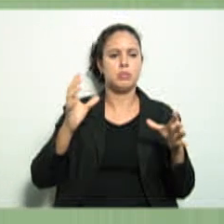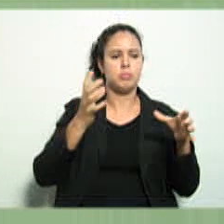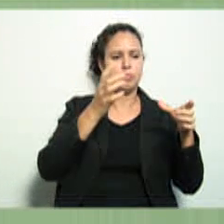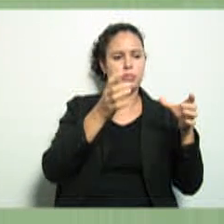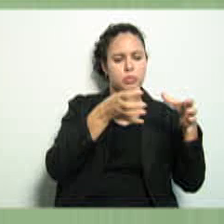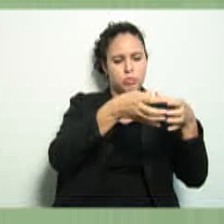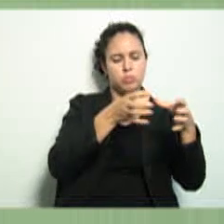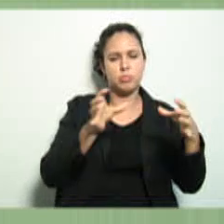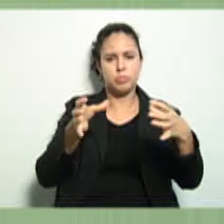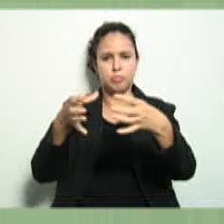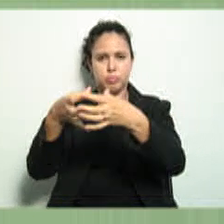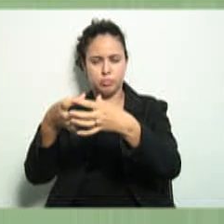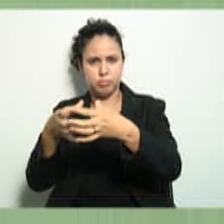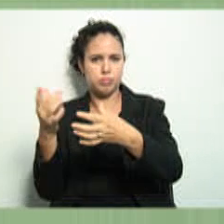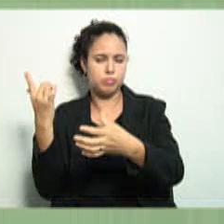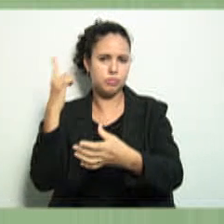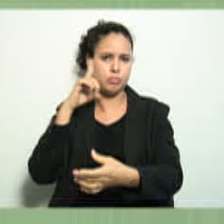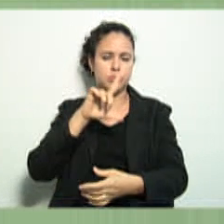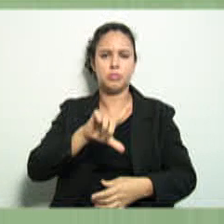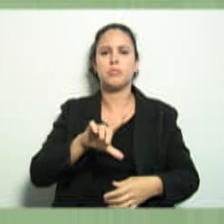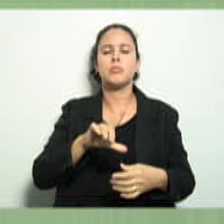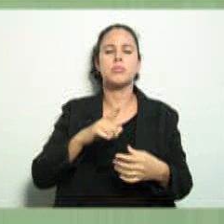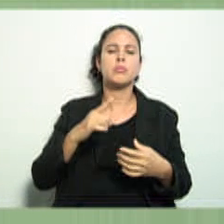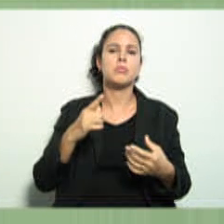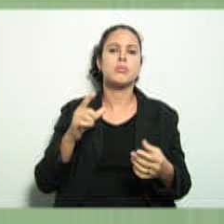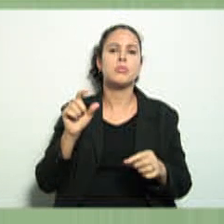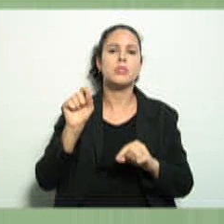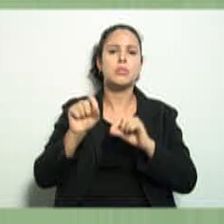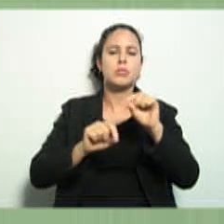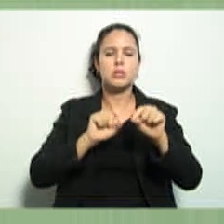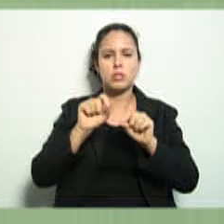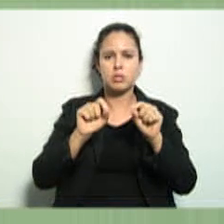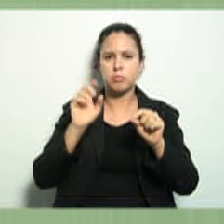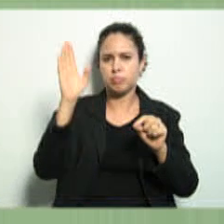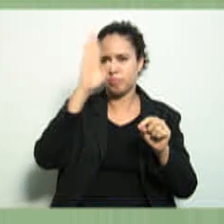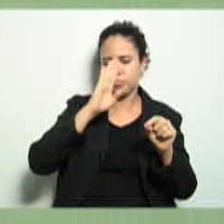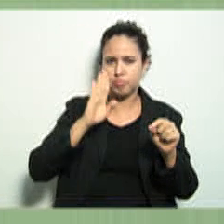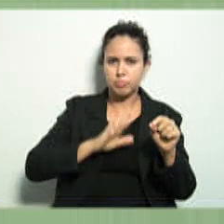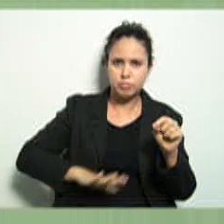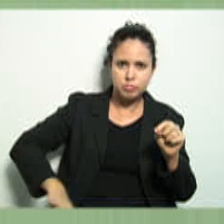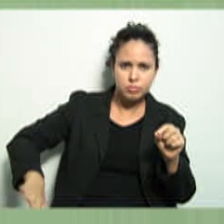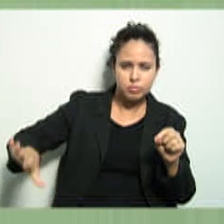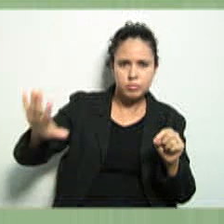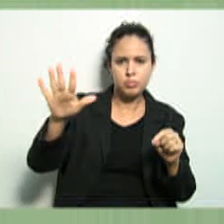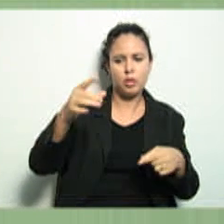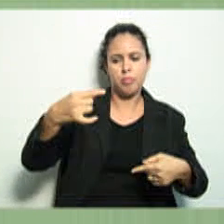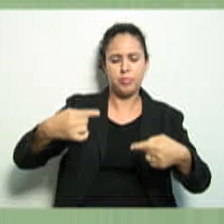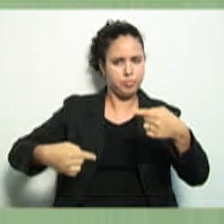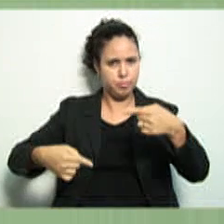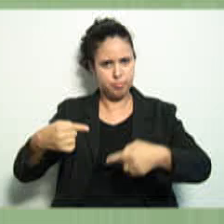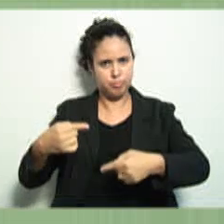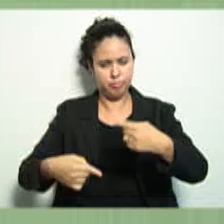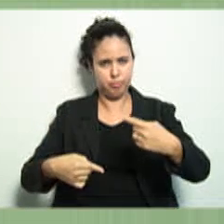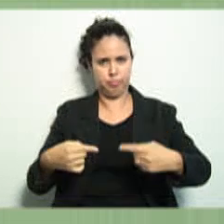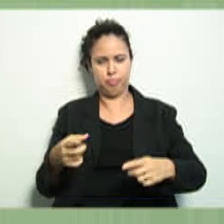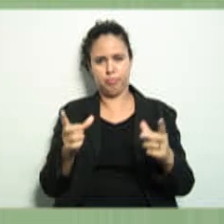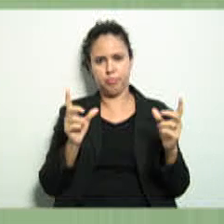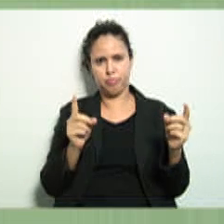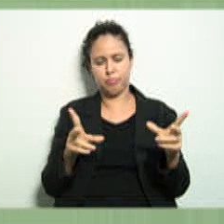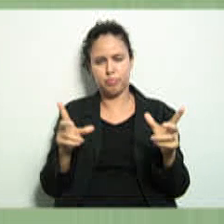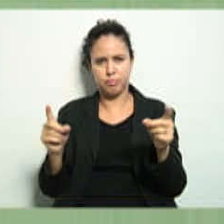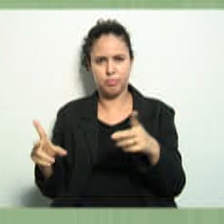elas assumam o caráter de uma estratégia nacional de competição internacional,